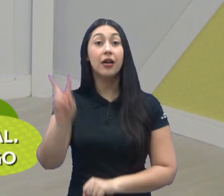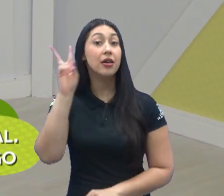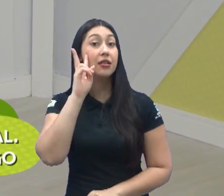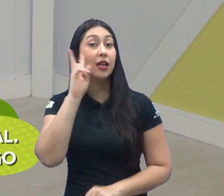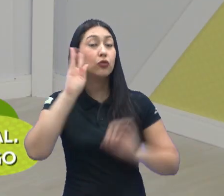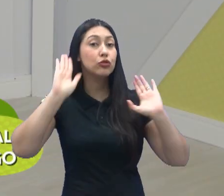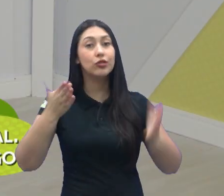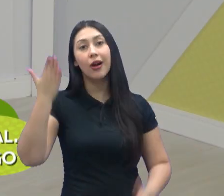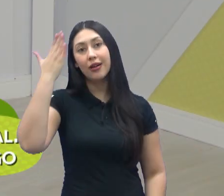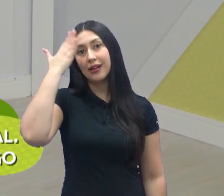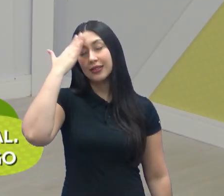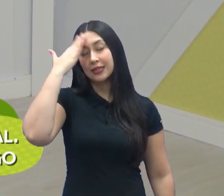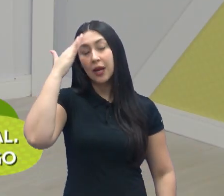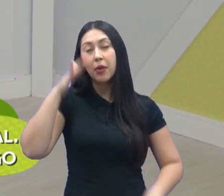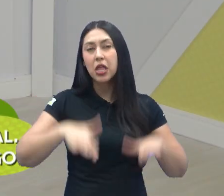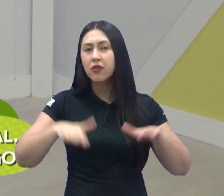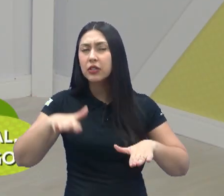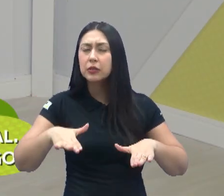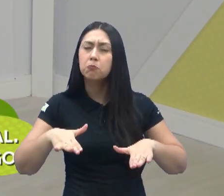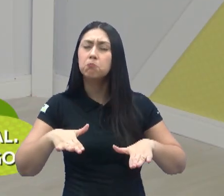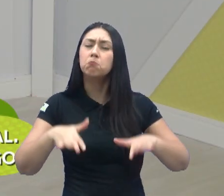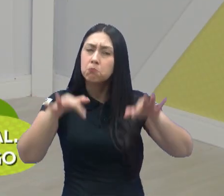e talvez até as datas já definidas